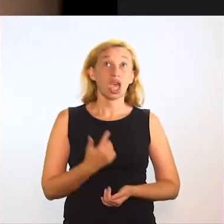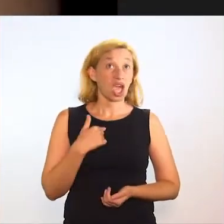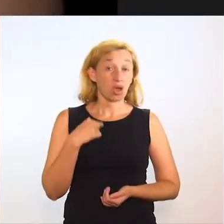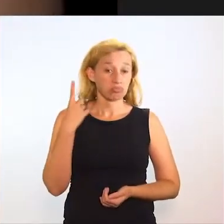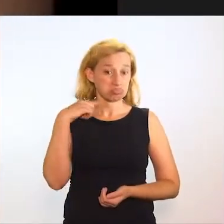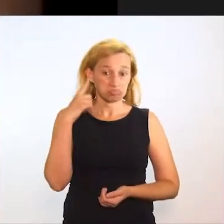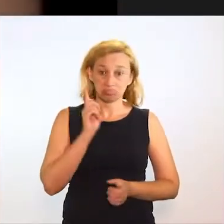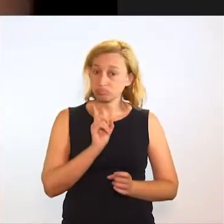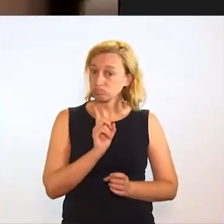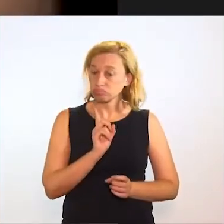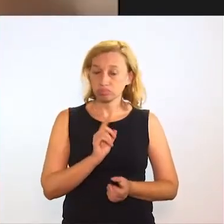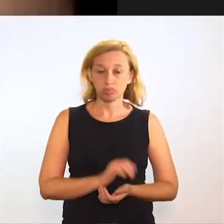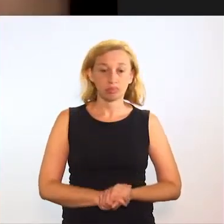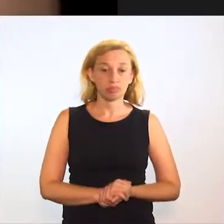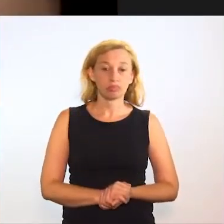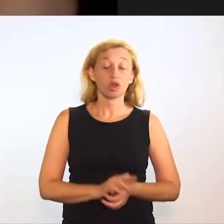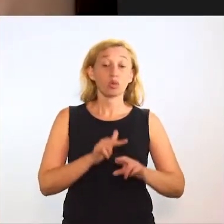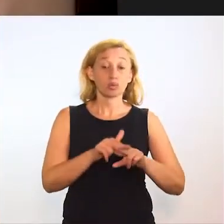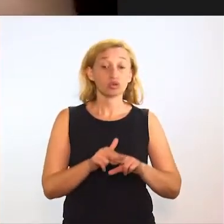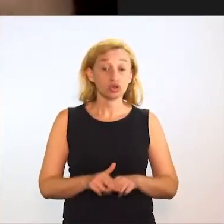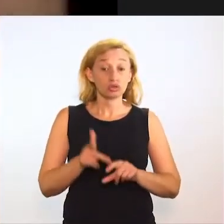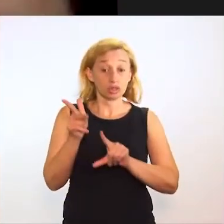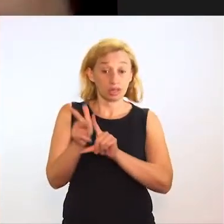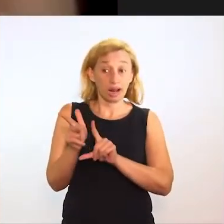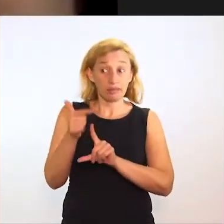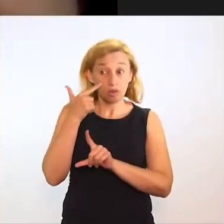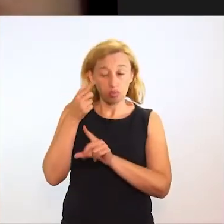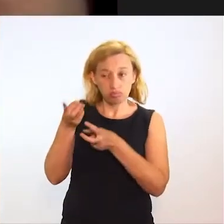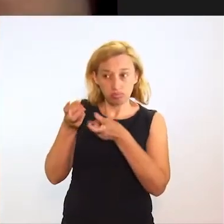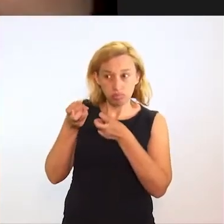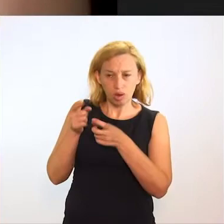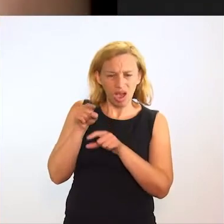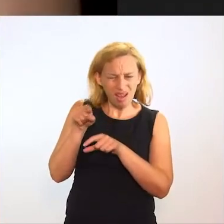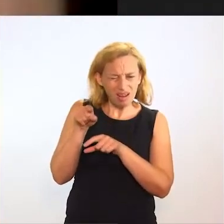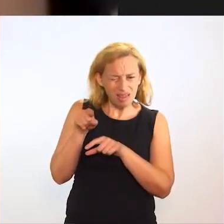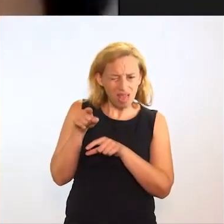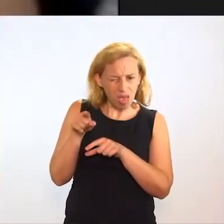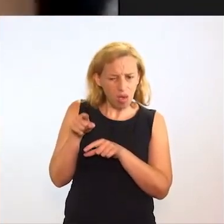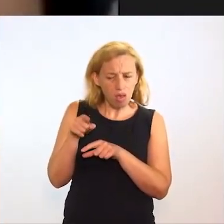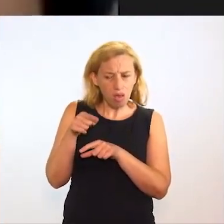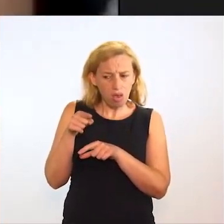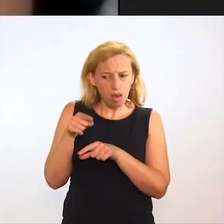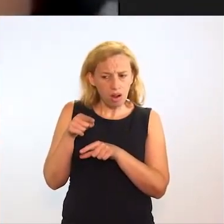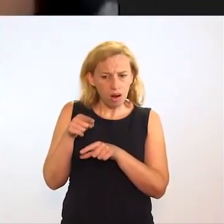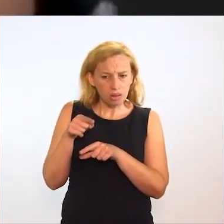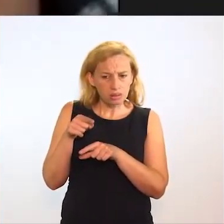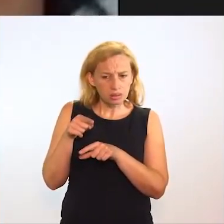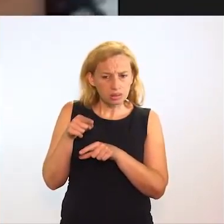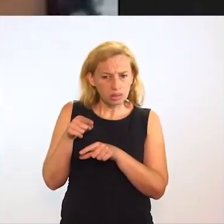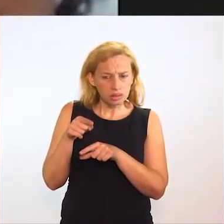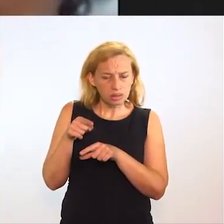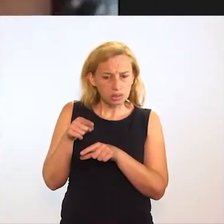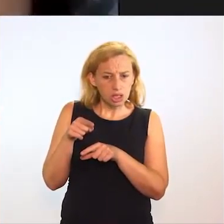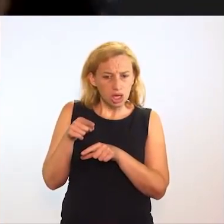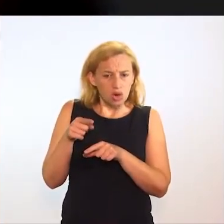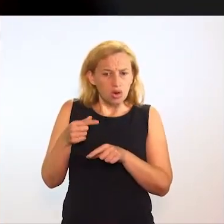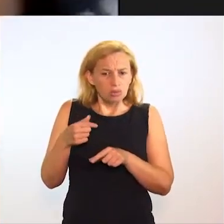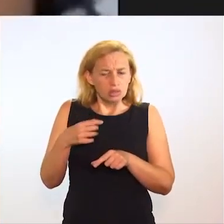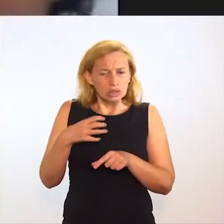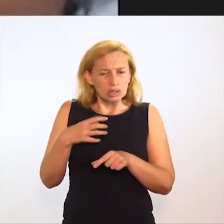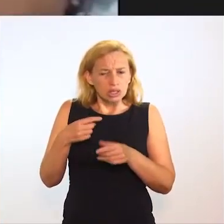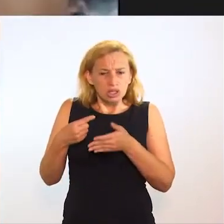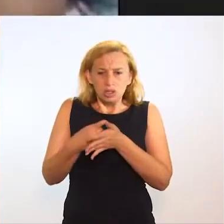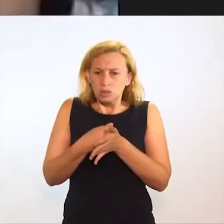eu não surtei mais por causa dessa rede, porque ali a gente